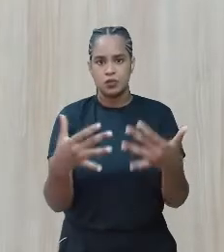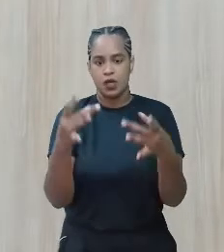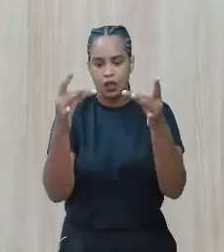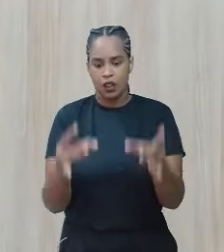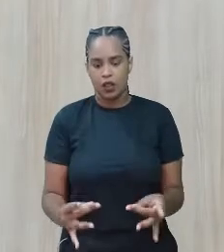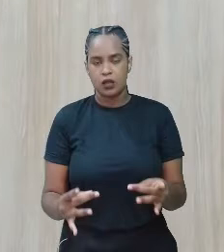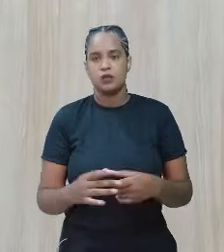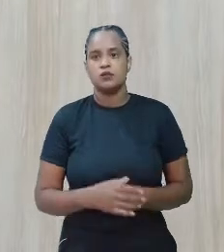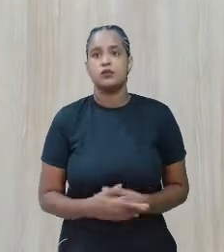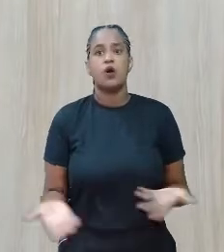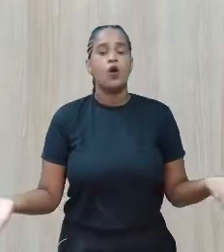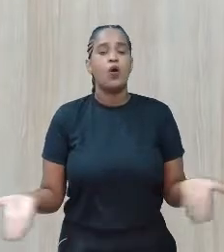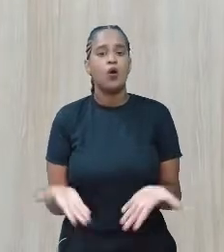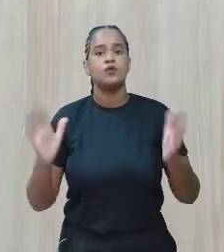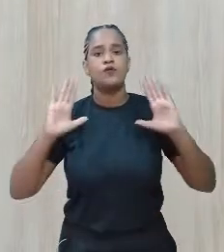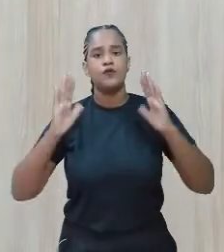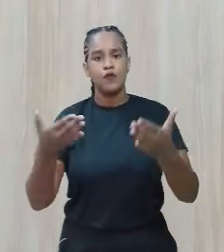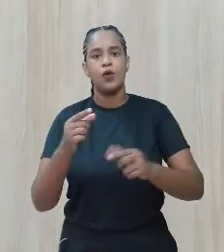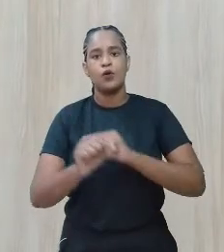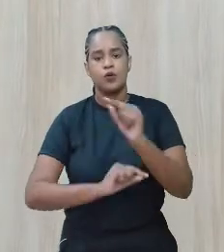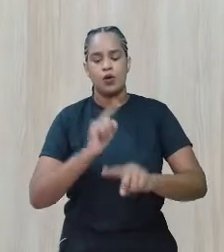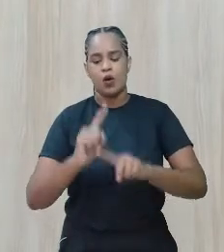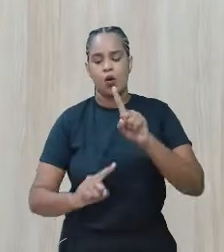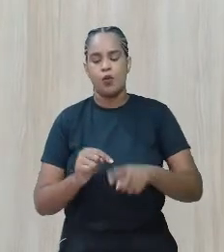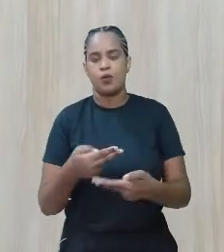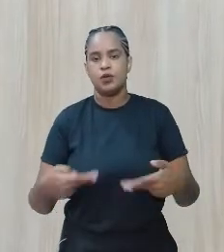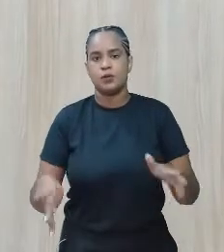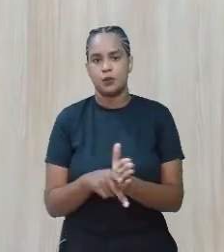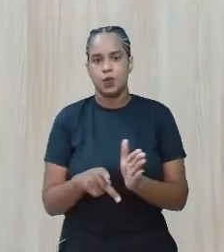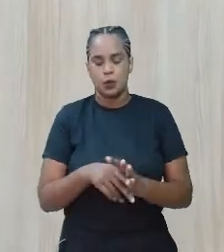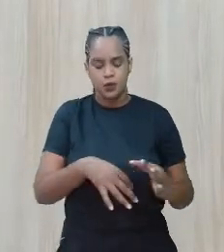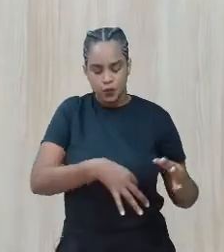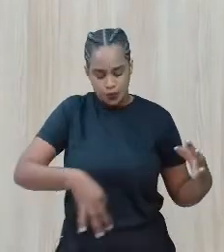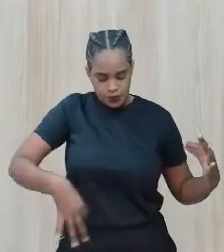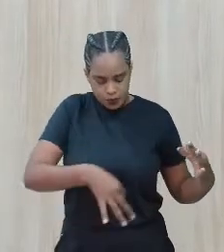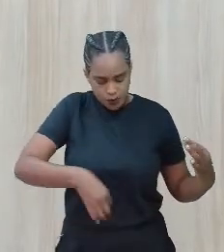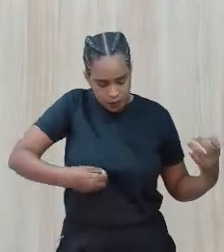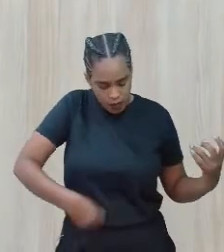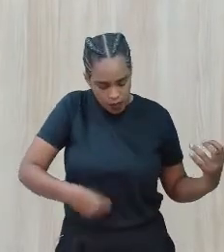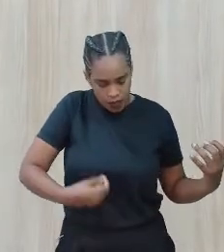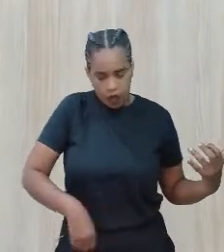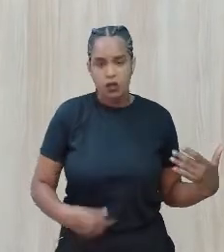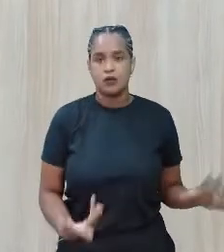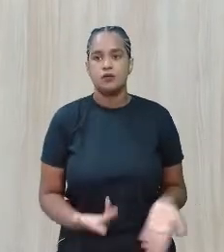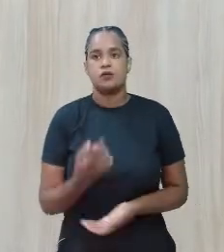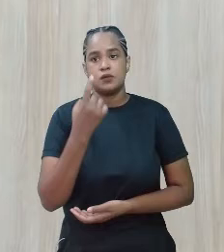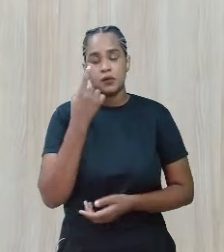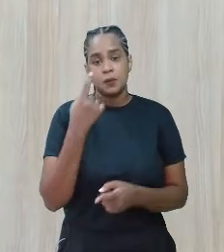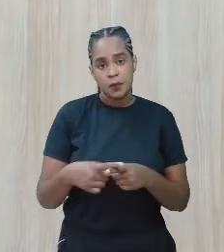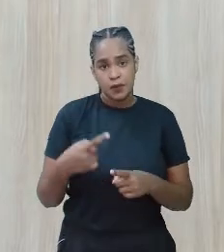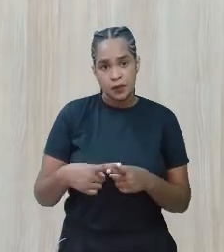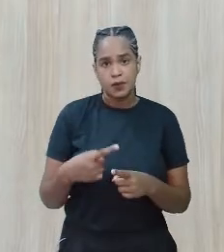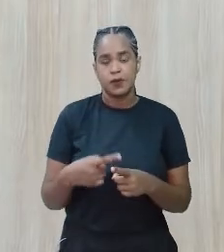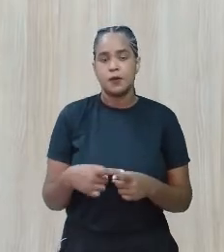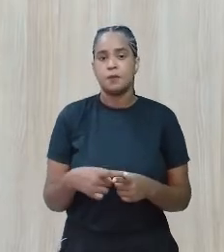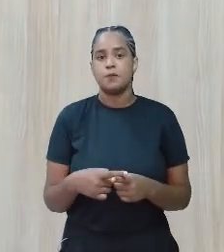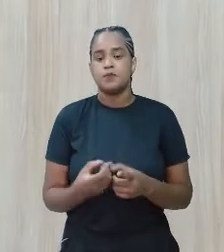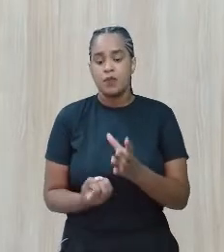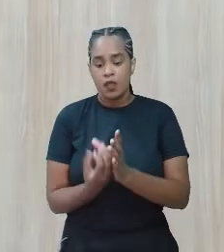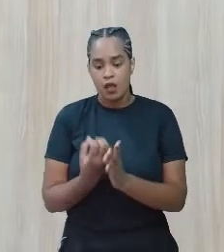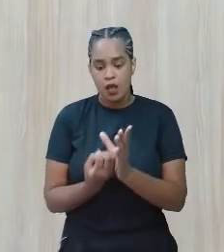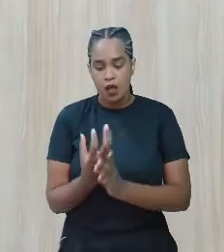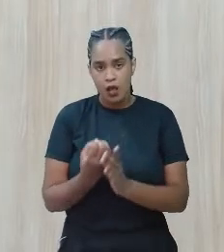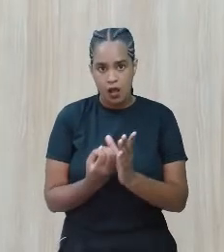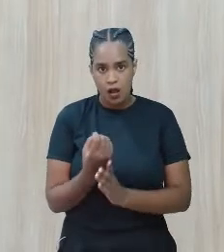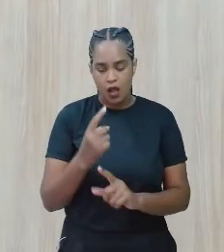frente. Hoje a gente vai focar mais nos instrumentos de corda, até porque a luthieria, tradicionalmente, ela está relacionada aos